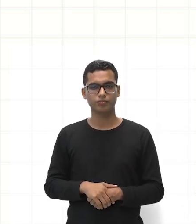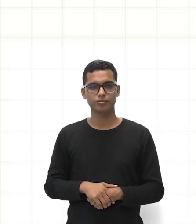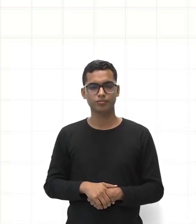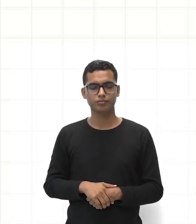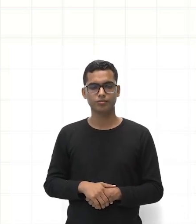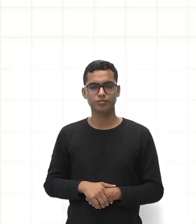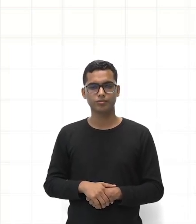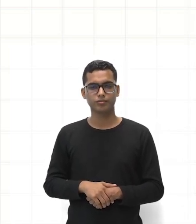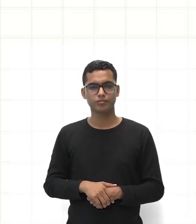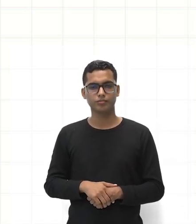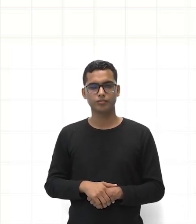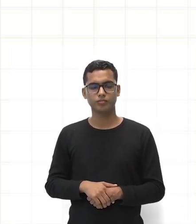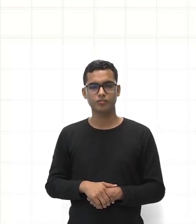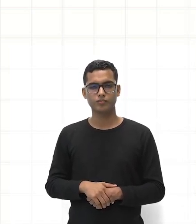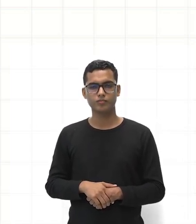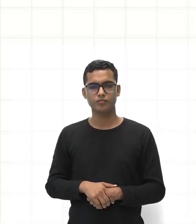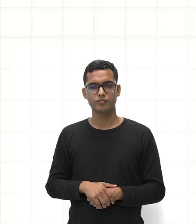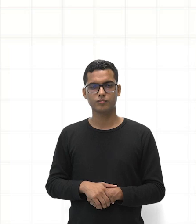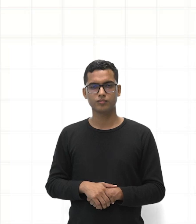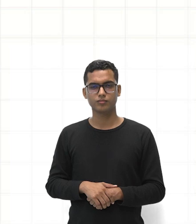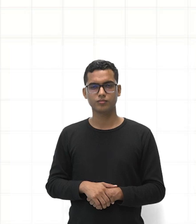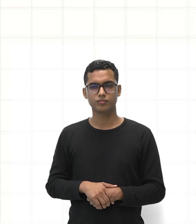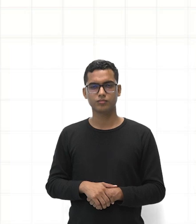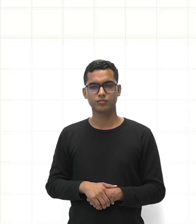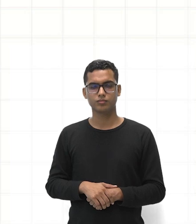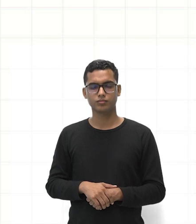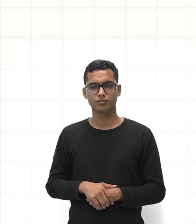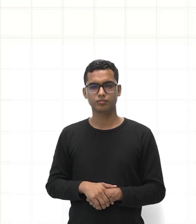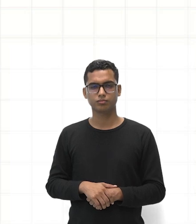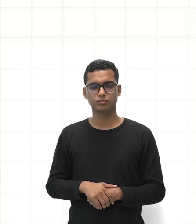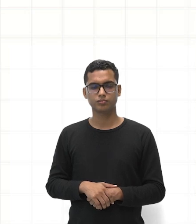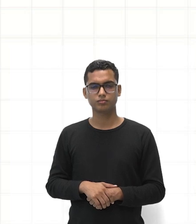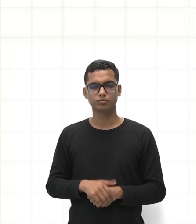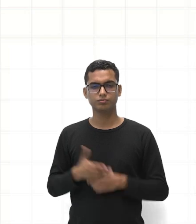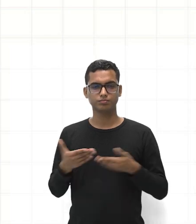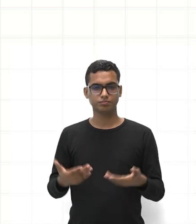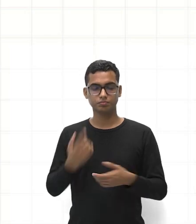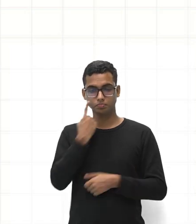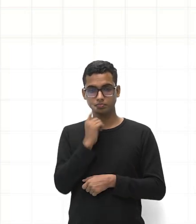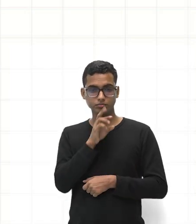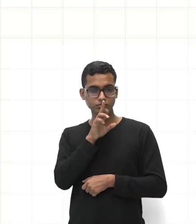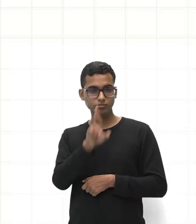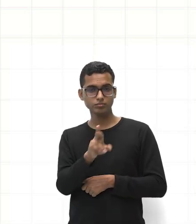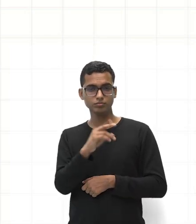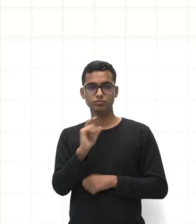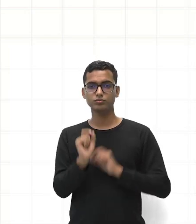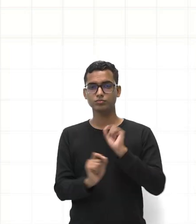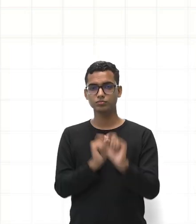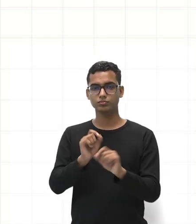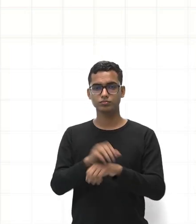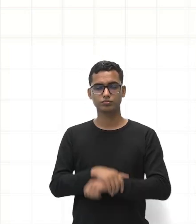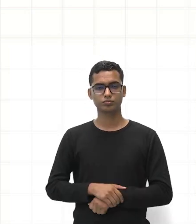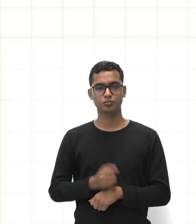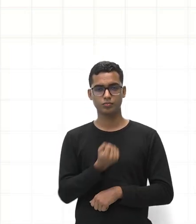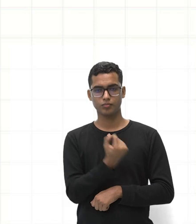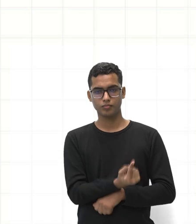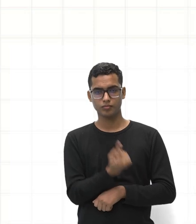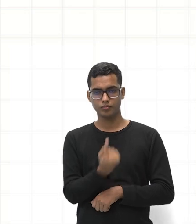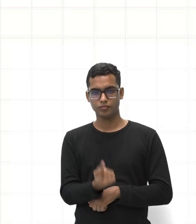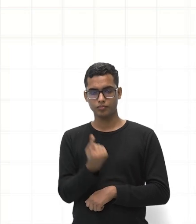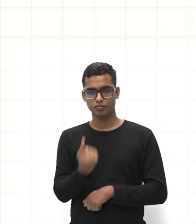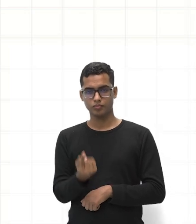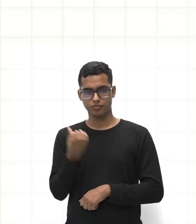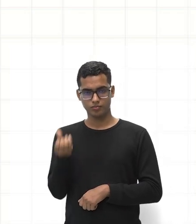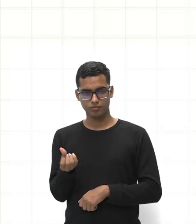1 mais 1 é 2, mais 9, 11. Ficamos então com 11,16. Por que vírgula 16? Porque você olha para